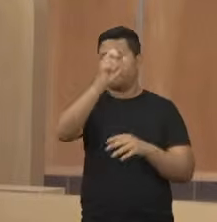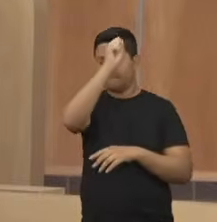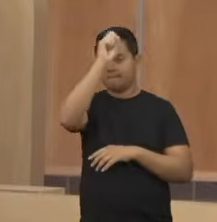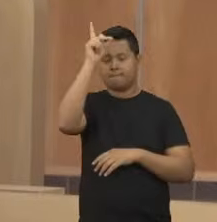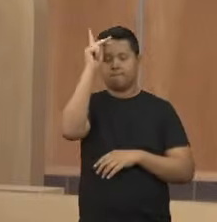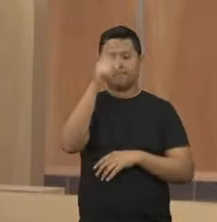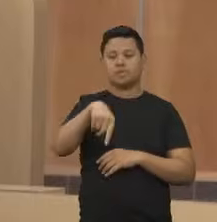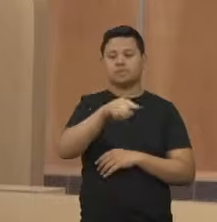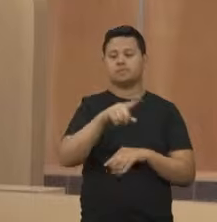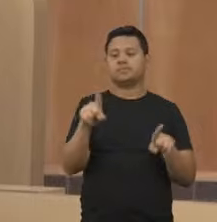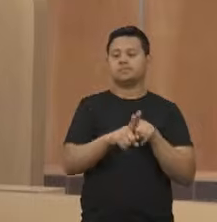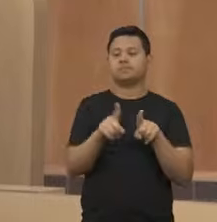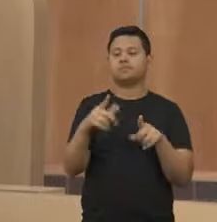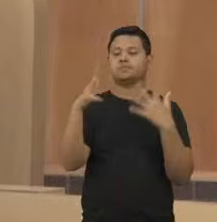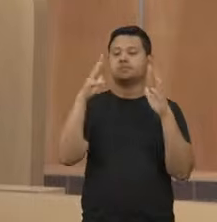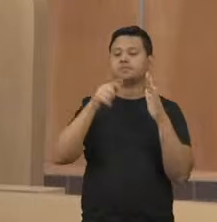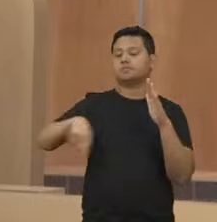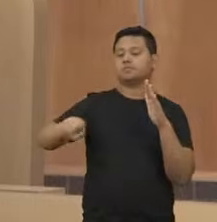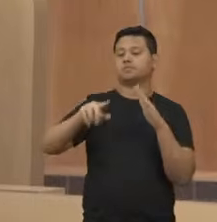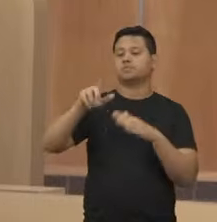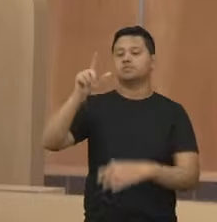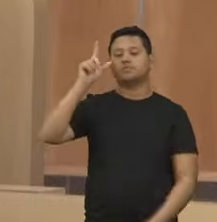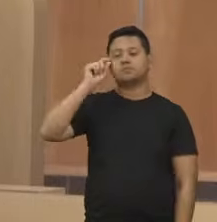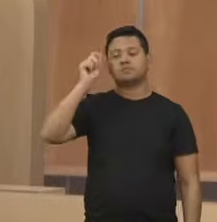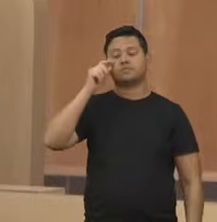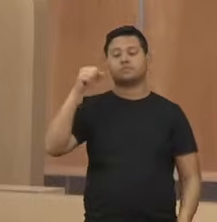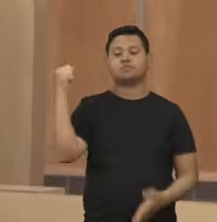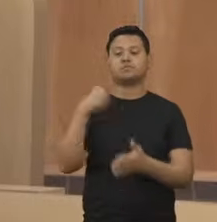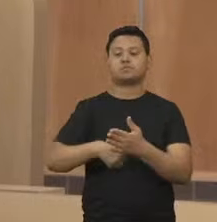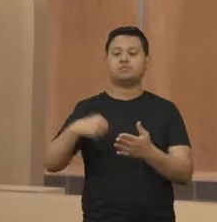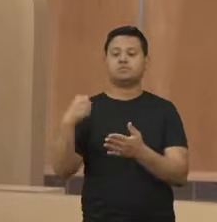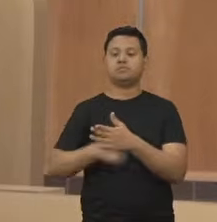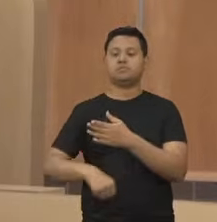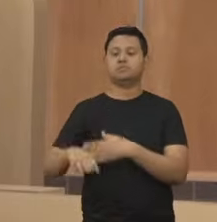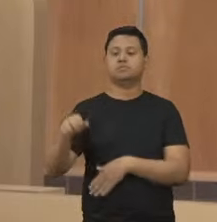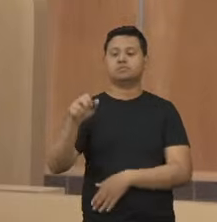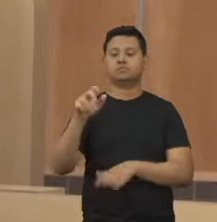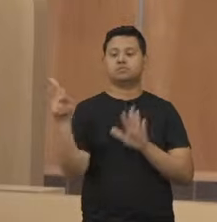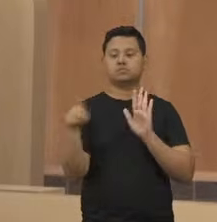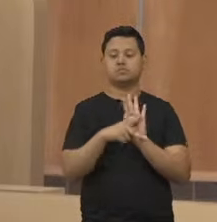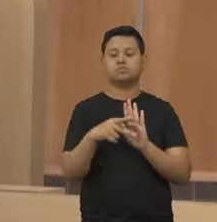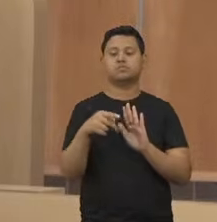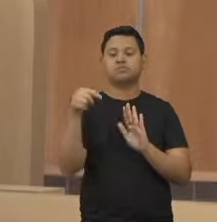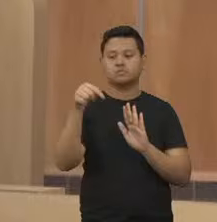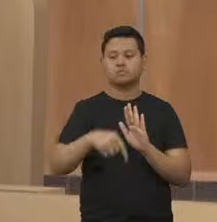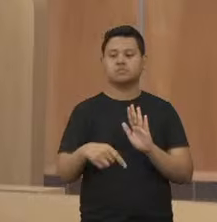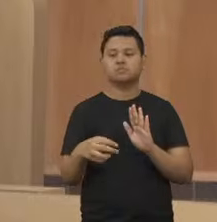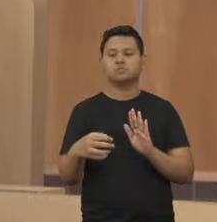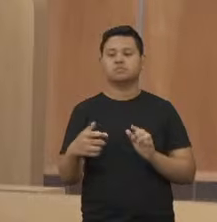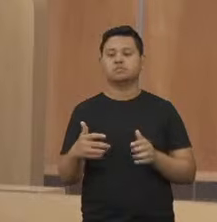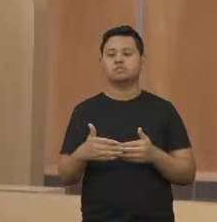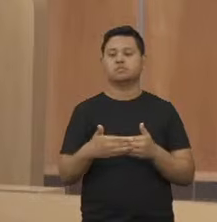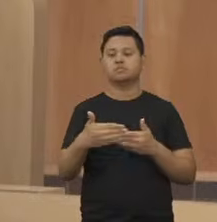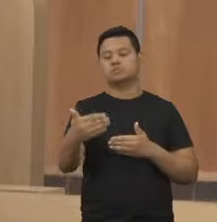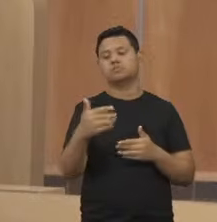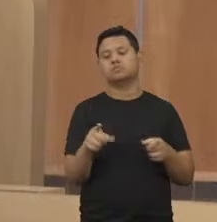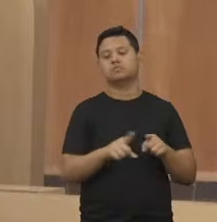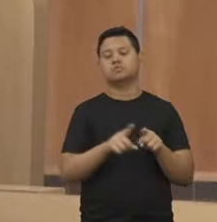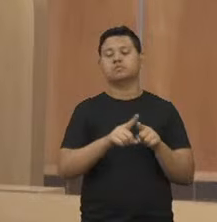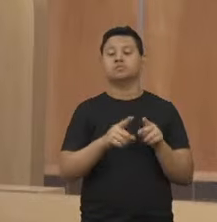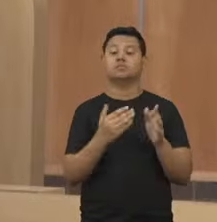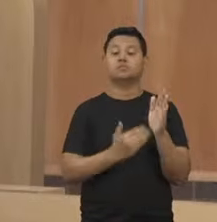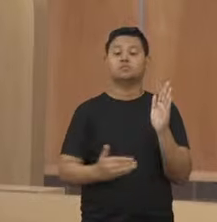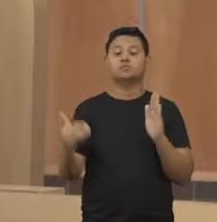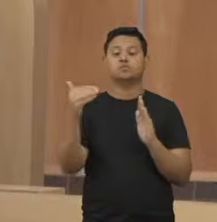Celso Florencio, parabéns ao Jean por defender esse projeto, que é um avanço e, acima de